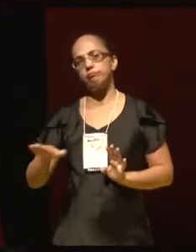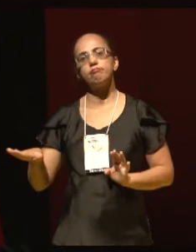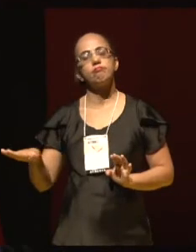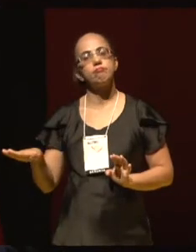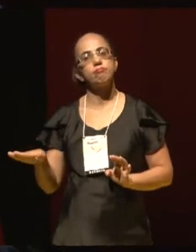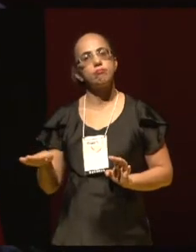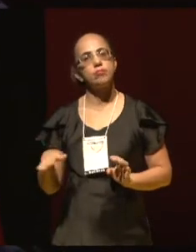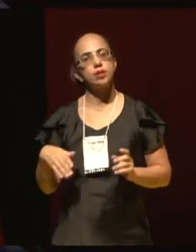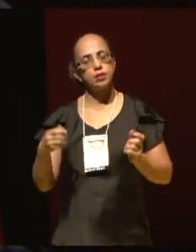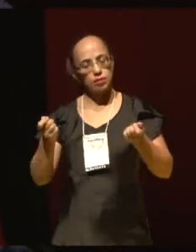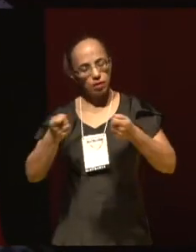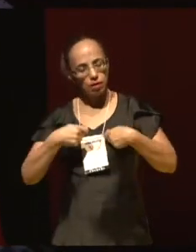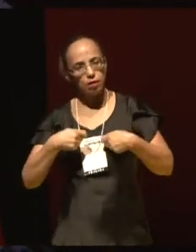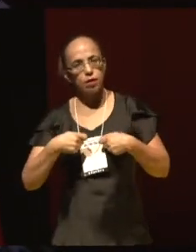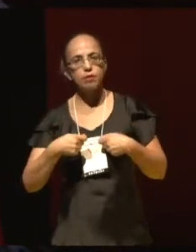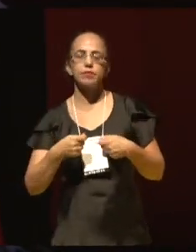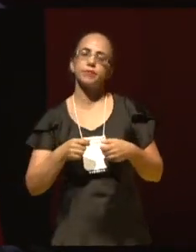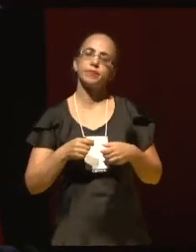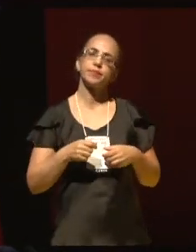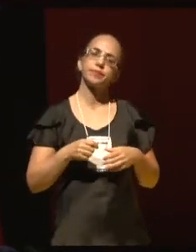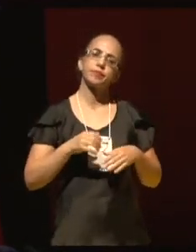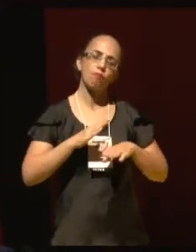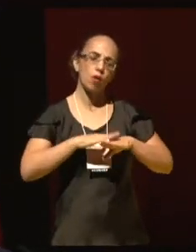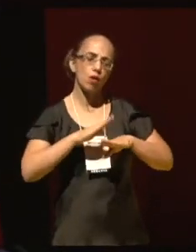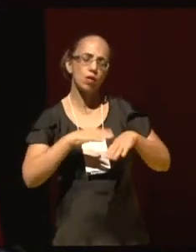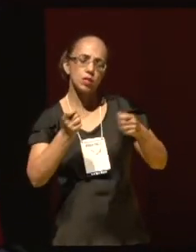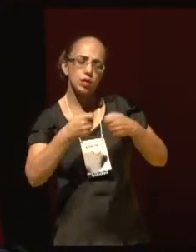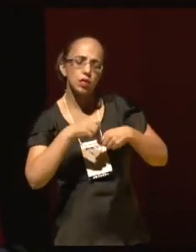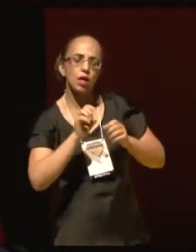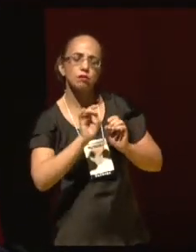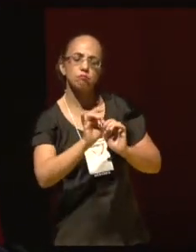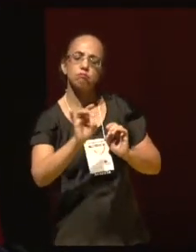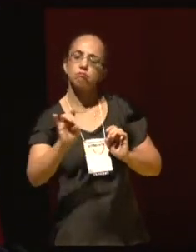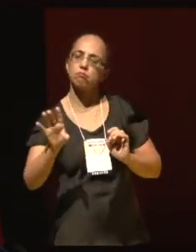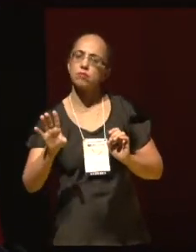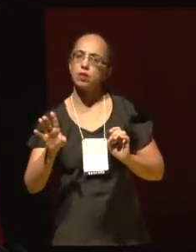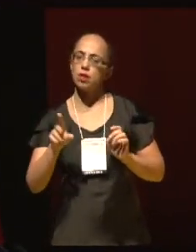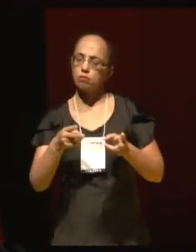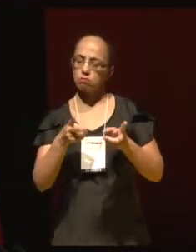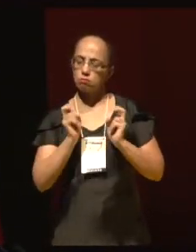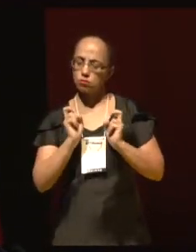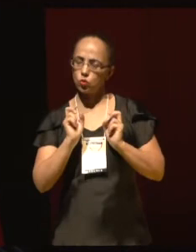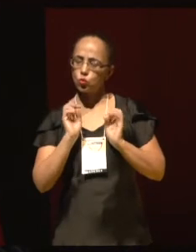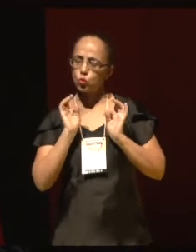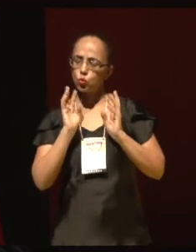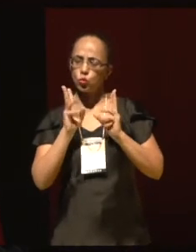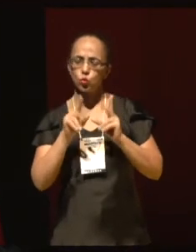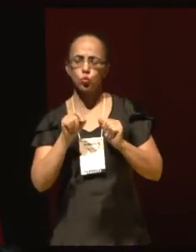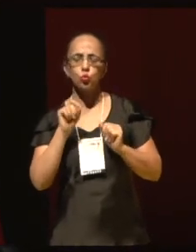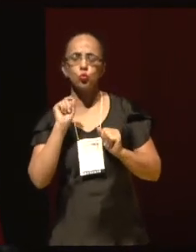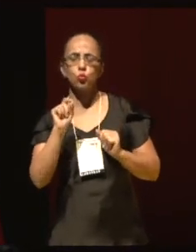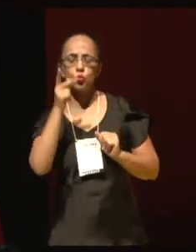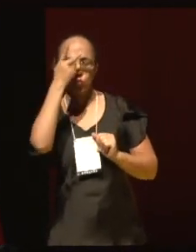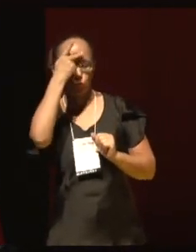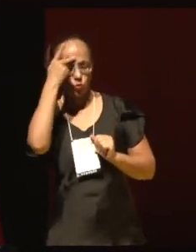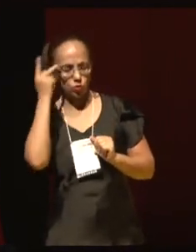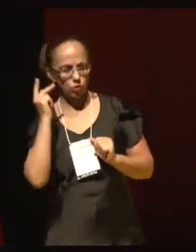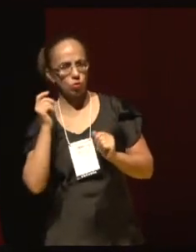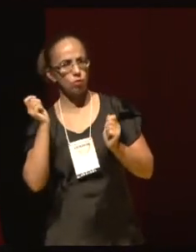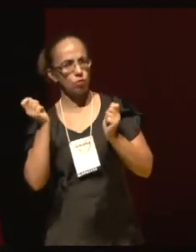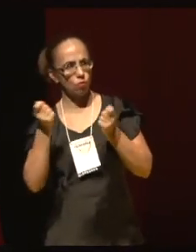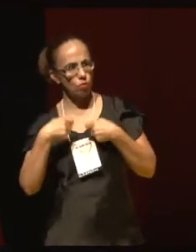As capacidades é observar tudo aquilo que as pessoas podem fazer